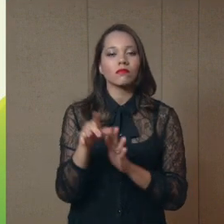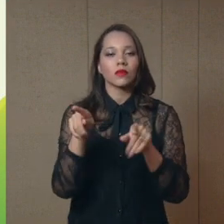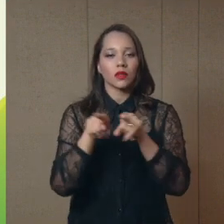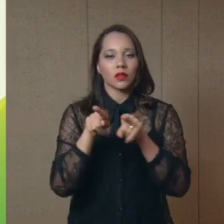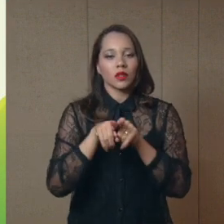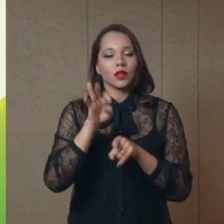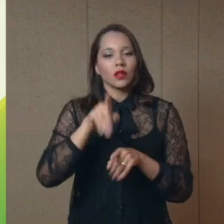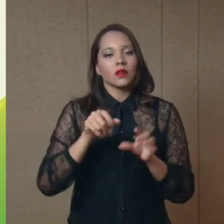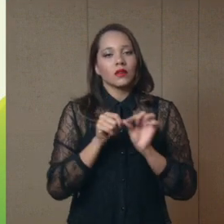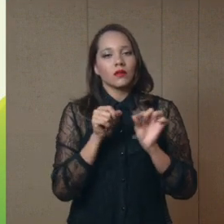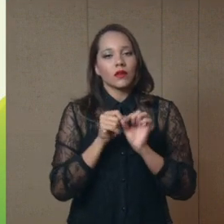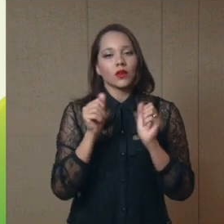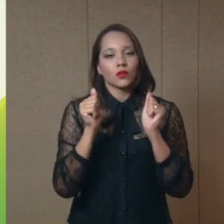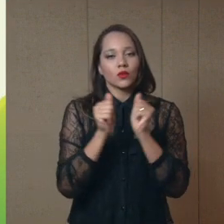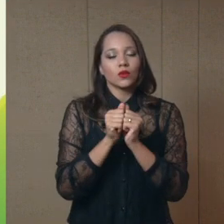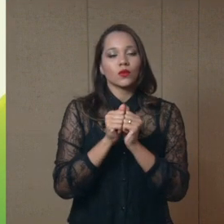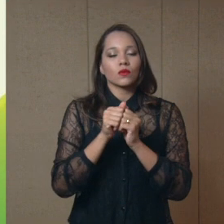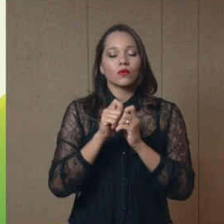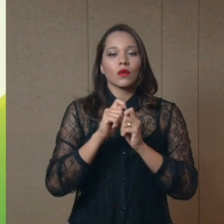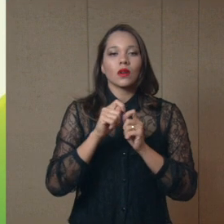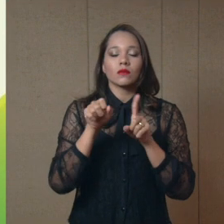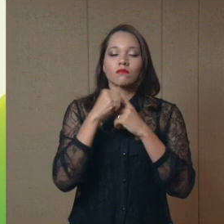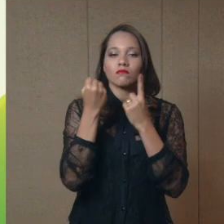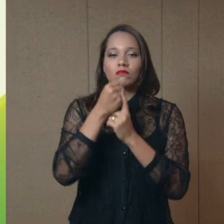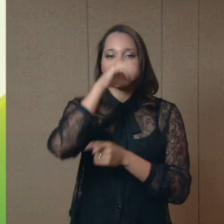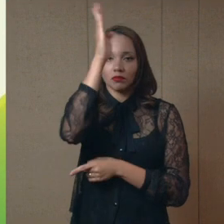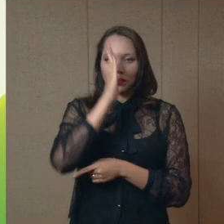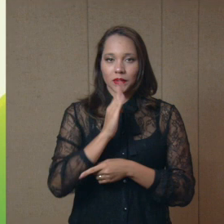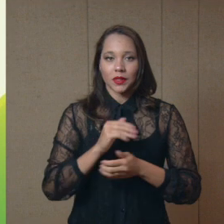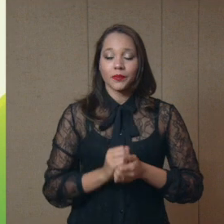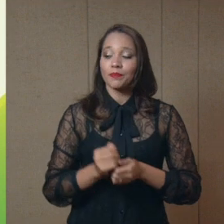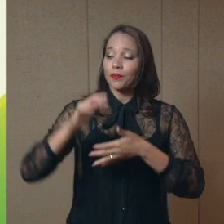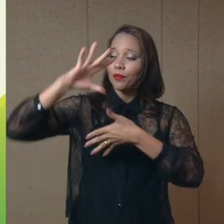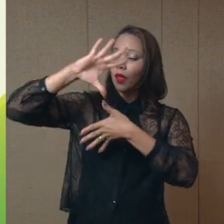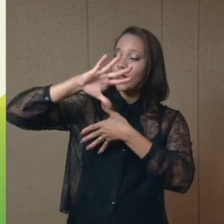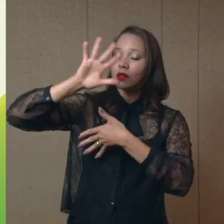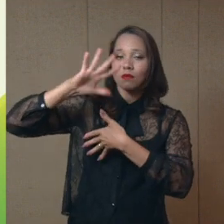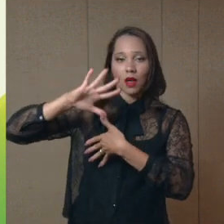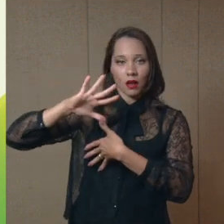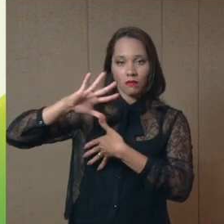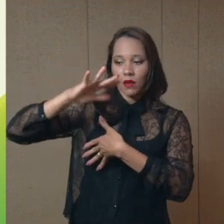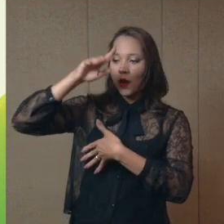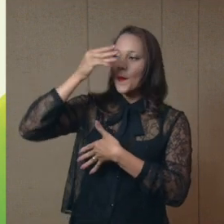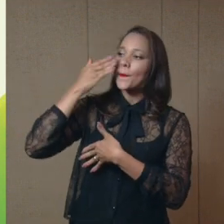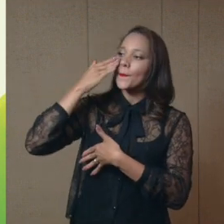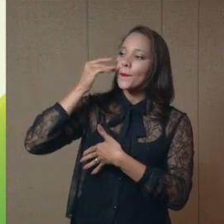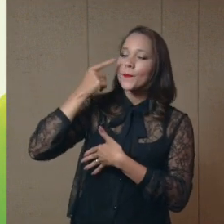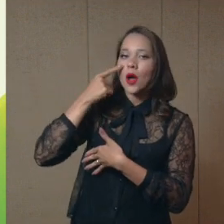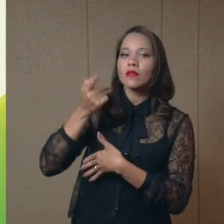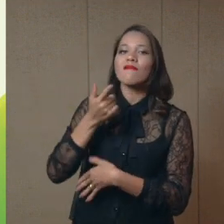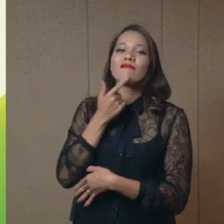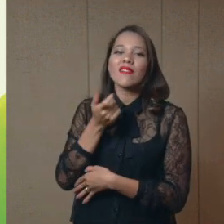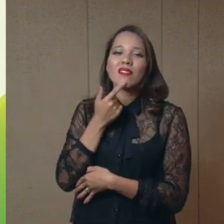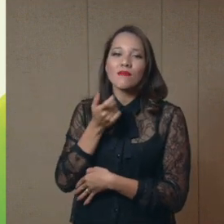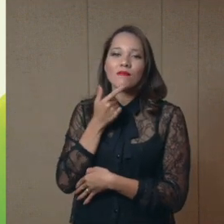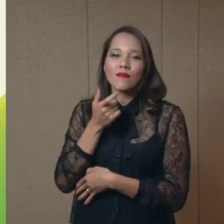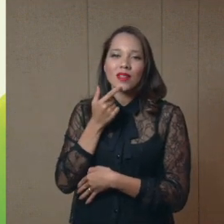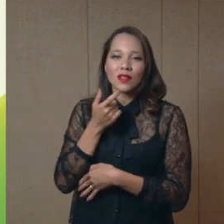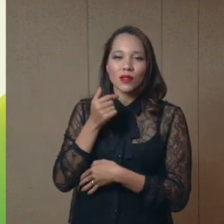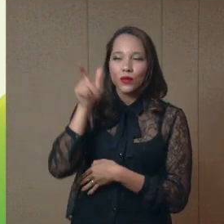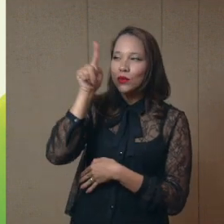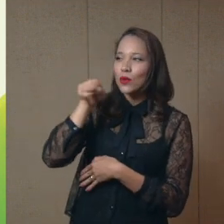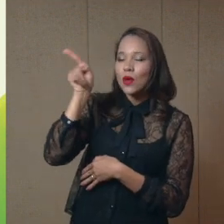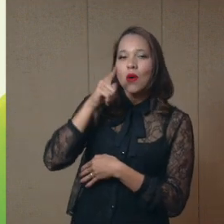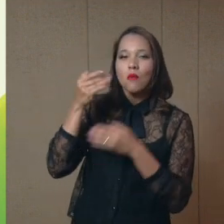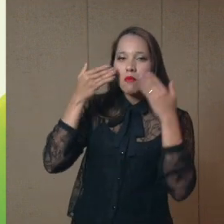que foi feita com a sociedade brasileira esse mapa ele mostra a parte mais vermelha do mapa é é